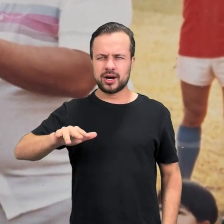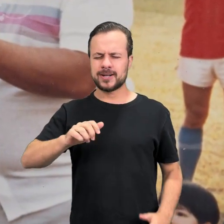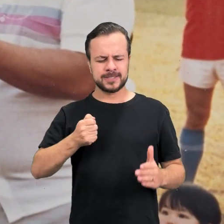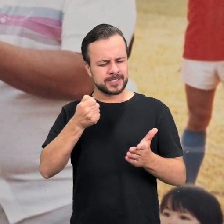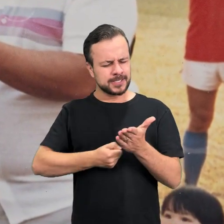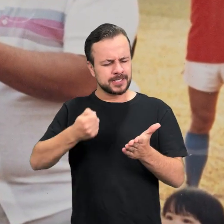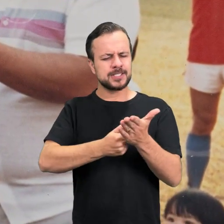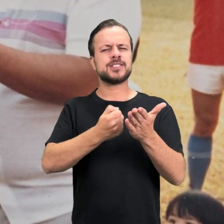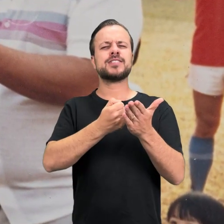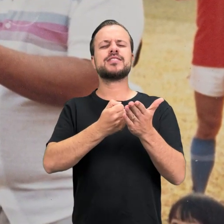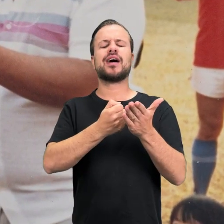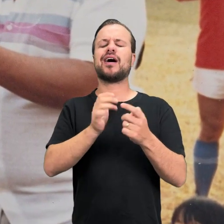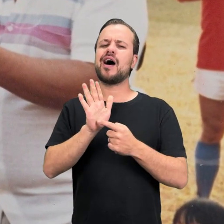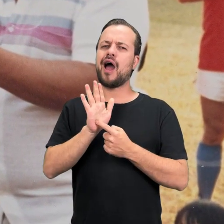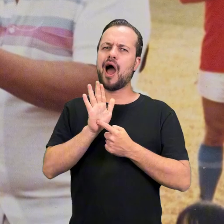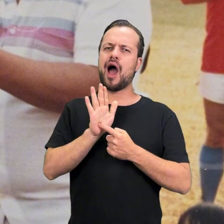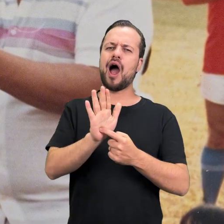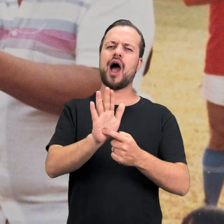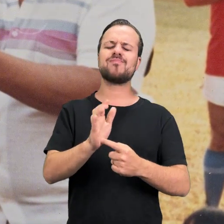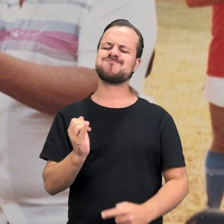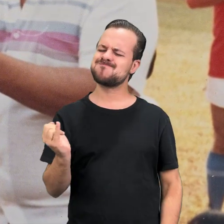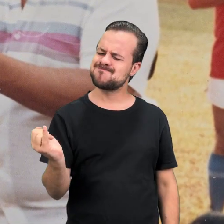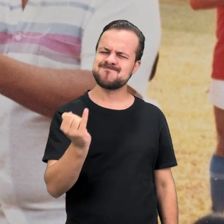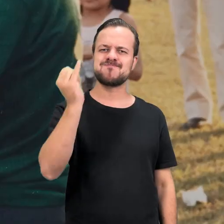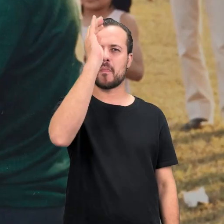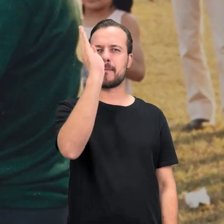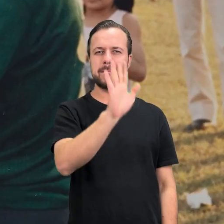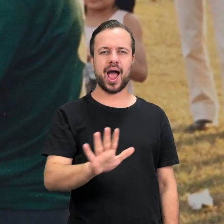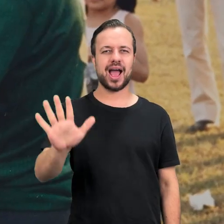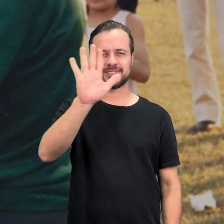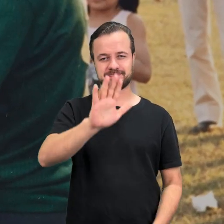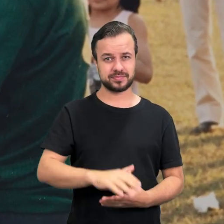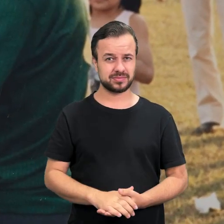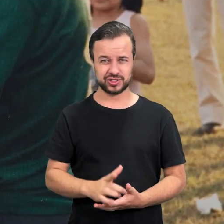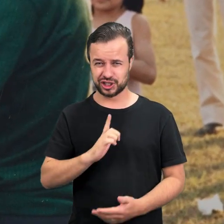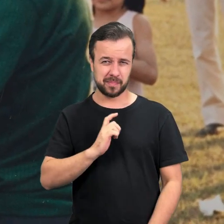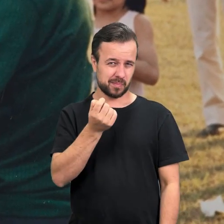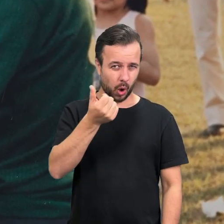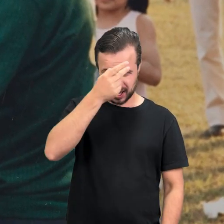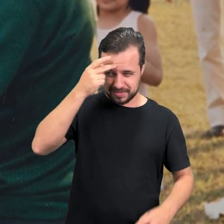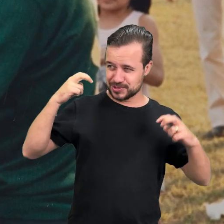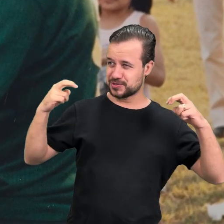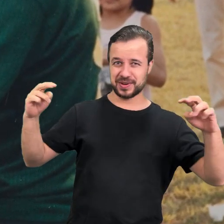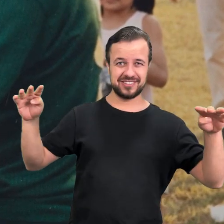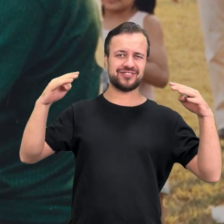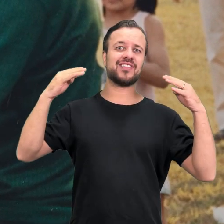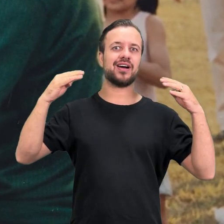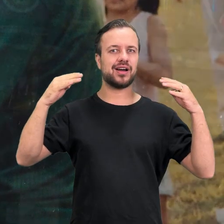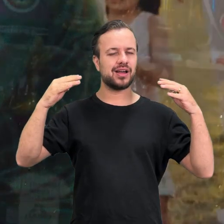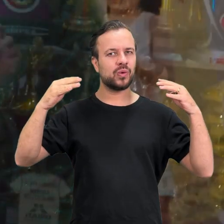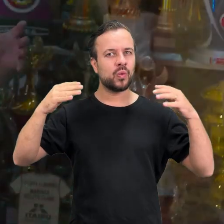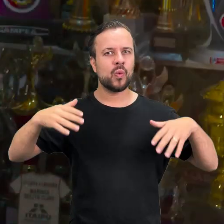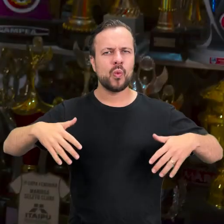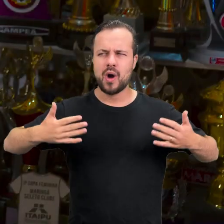títulos ajudam a entender a grandeza dessa conquista nacional. A gente tinha pouco público. E aí foi aquela